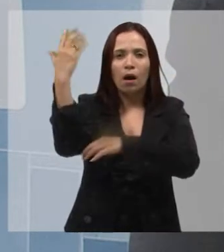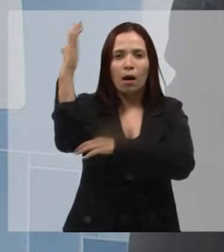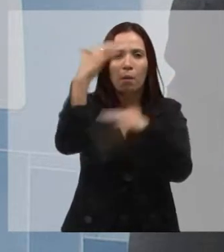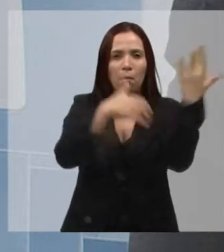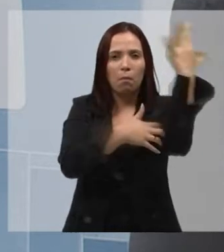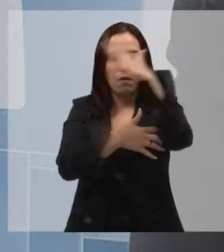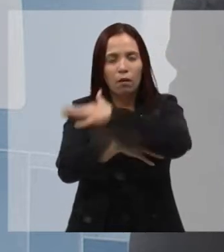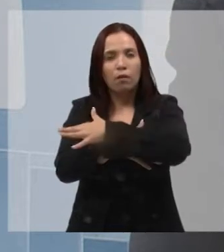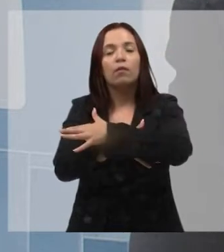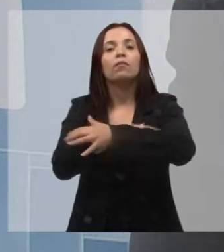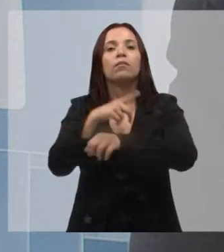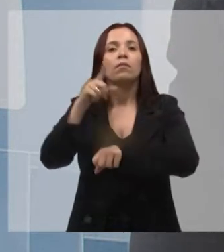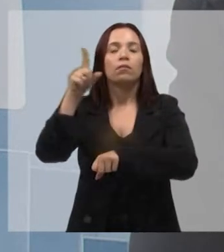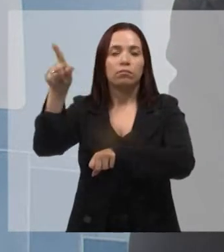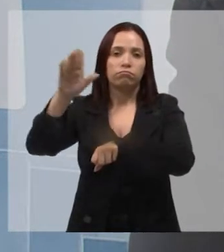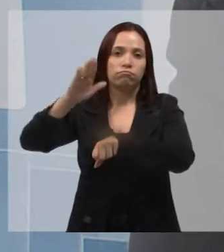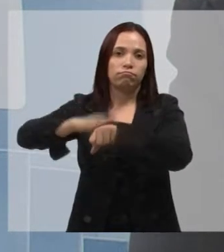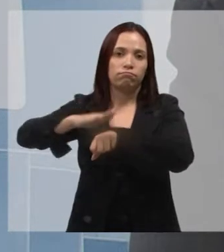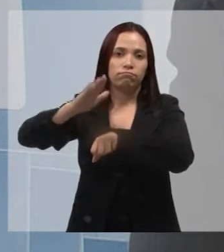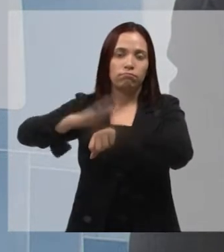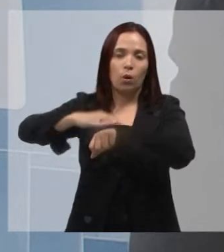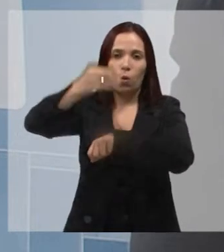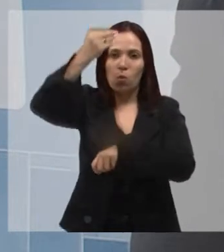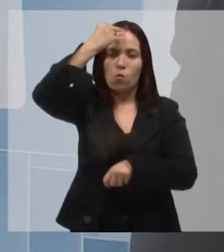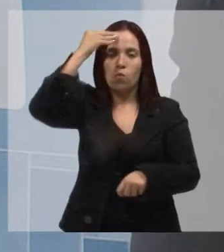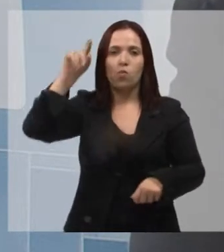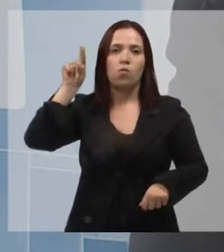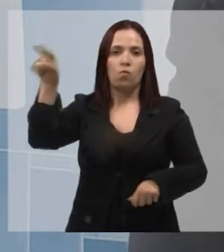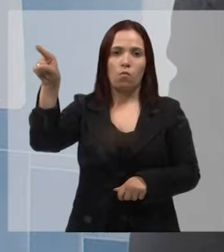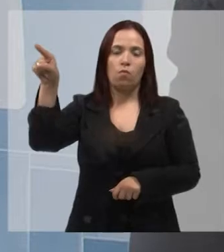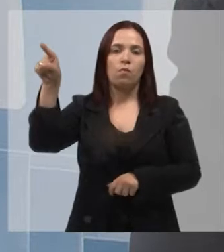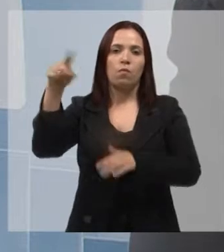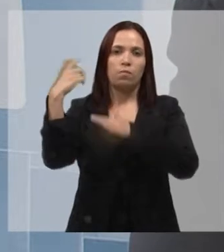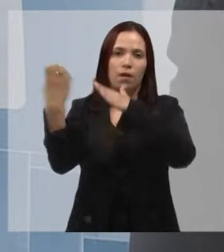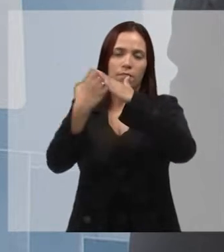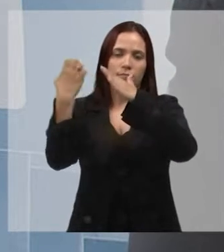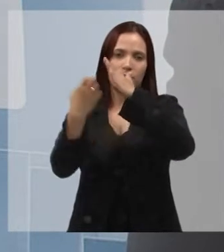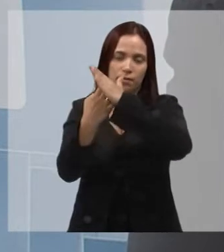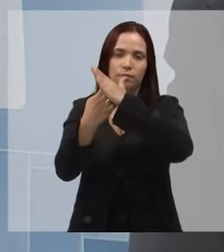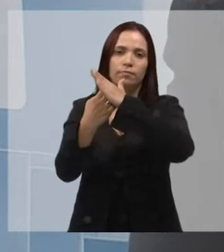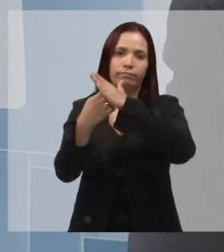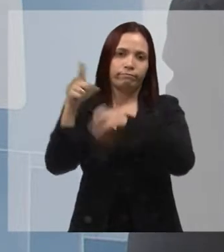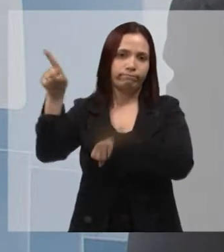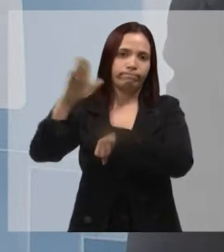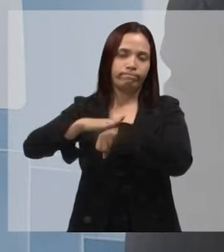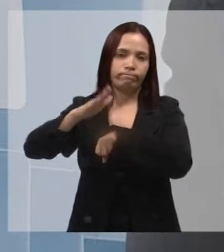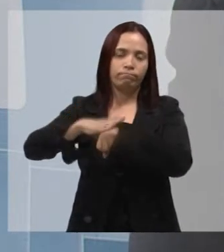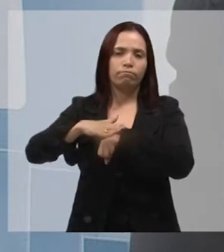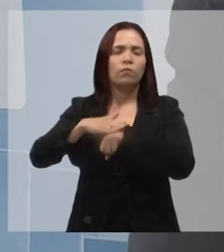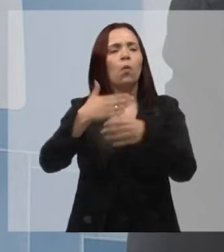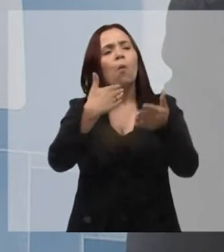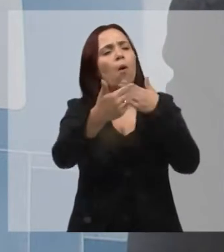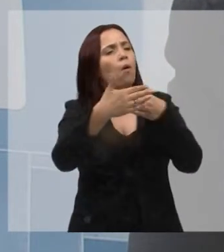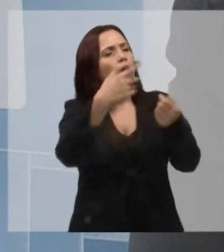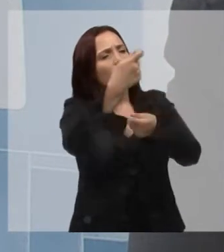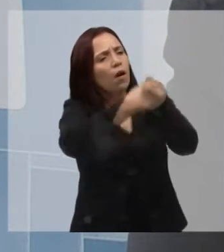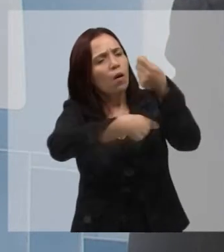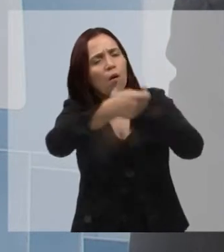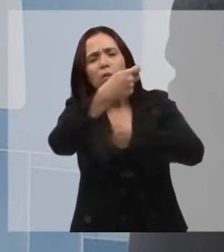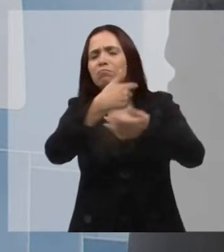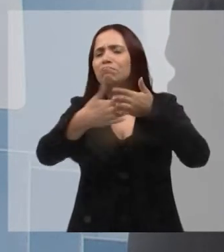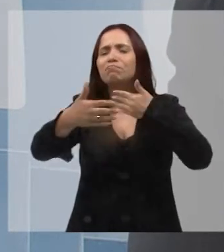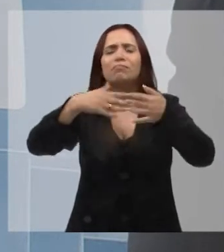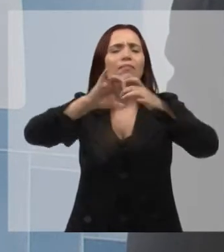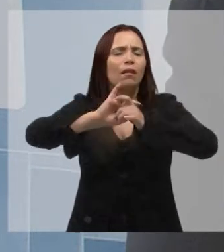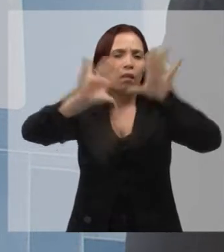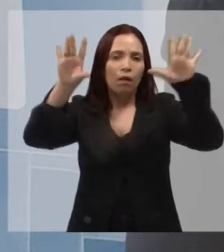quem explora o negócio. O jazido. É quem explora. Qualquer tipo de negócio, seja mina, seja o